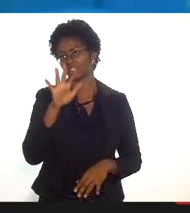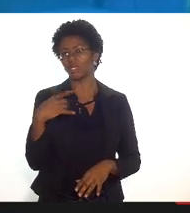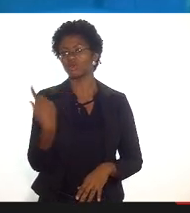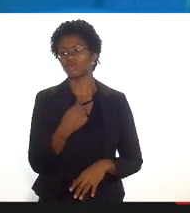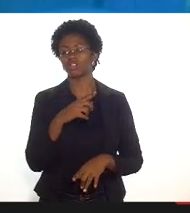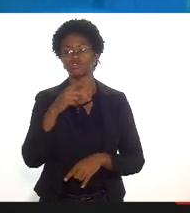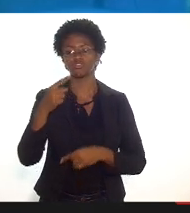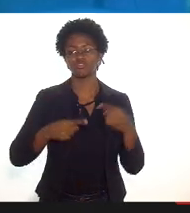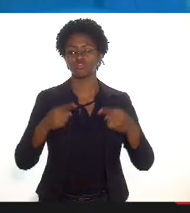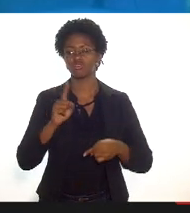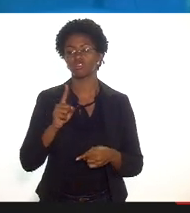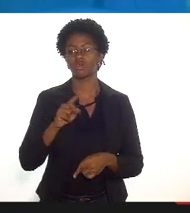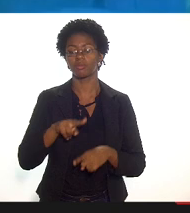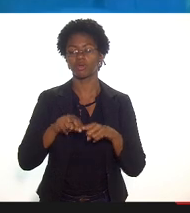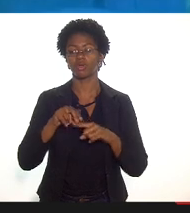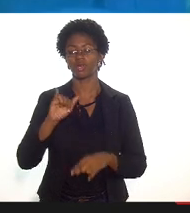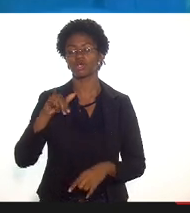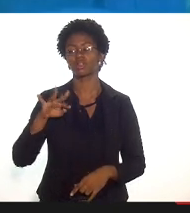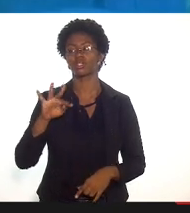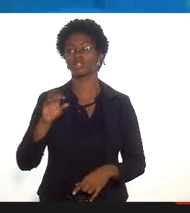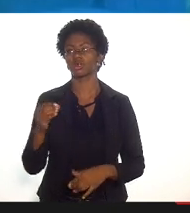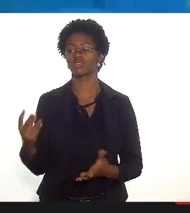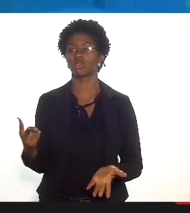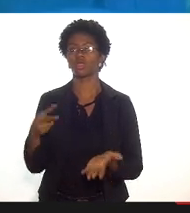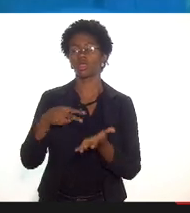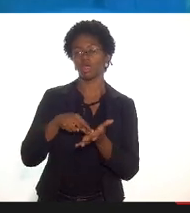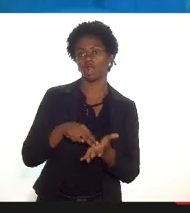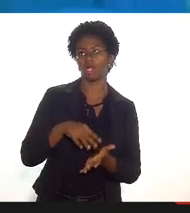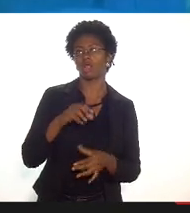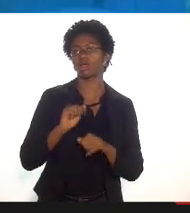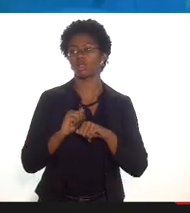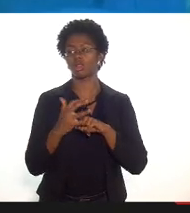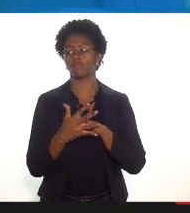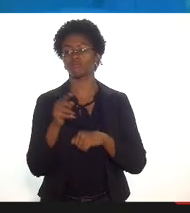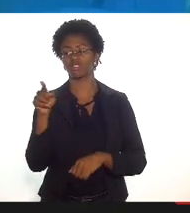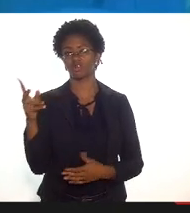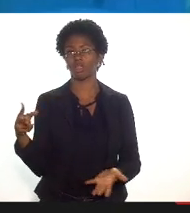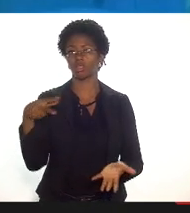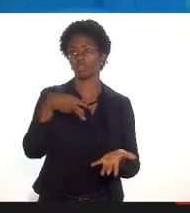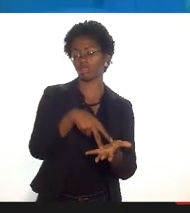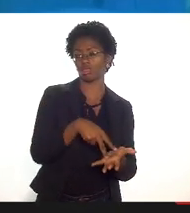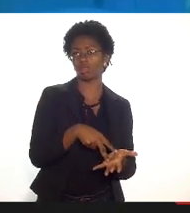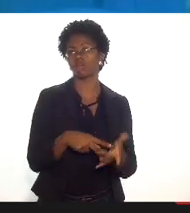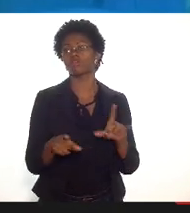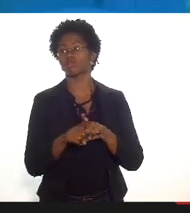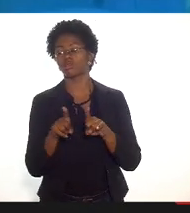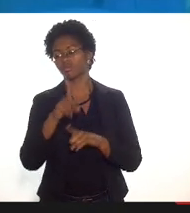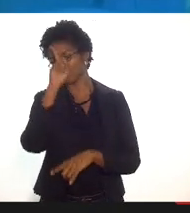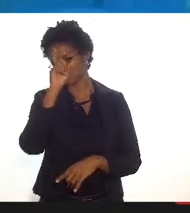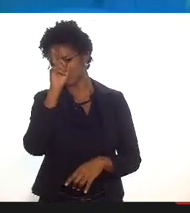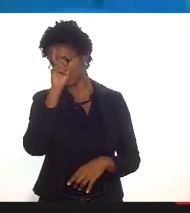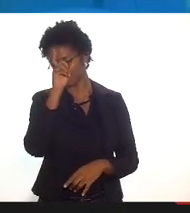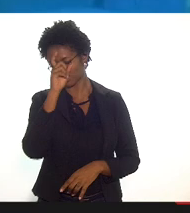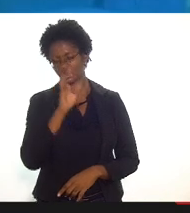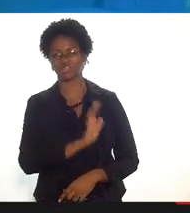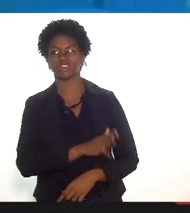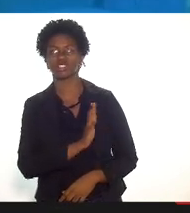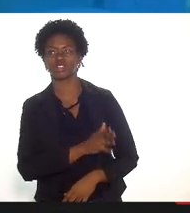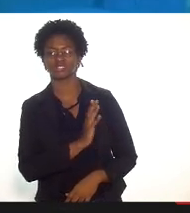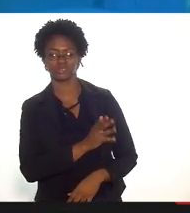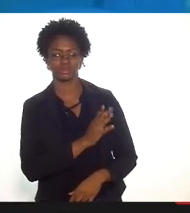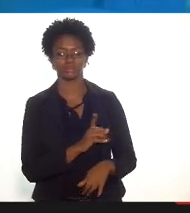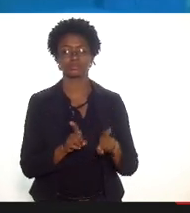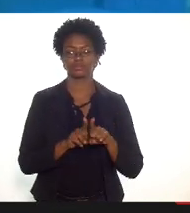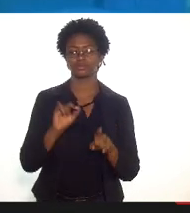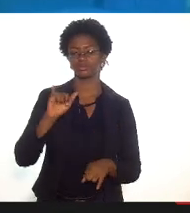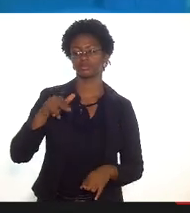que o INTO não bota doentes de Covid lá dentro. Não estamos discutindo os problemas do Hospital de Cardiologia de Laranjeiras, o Hospital do INCA, os graves